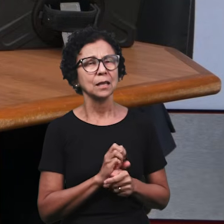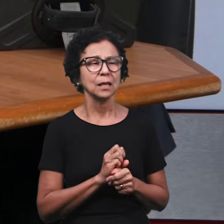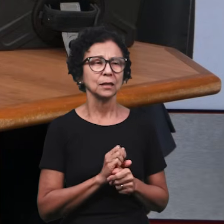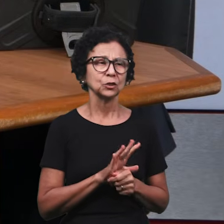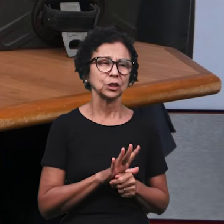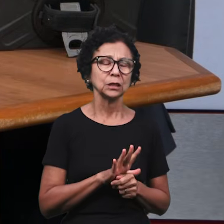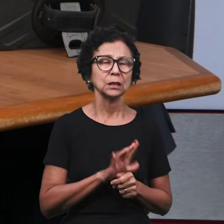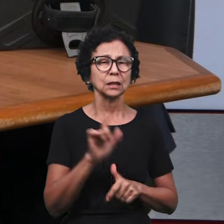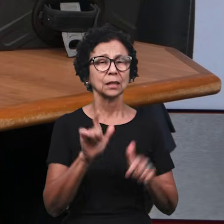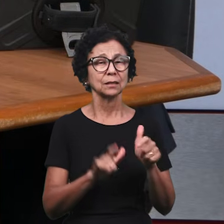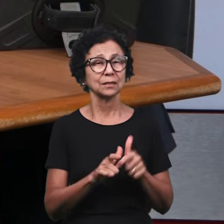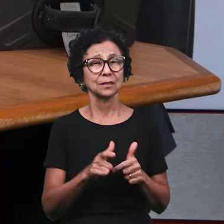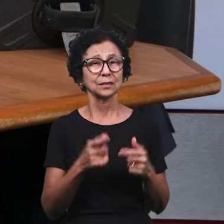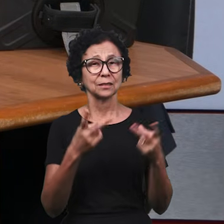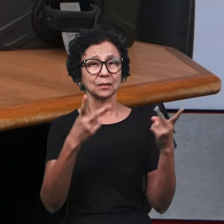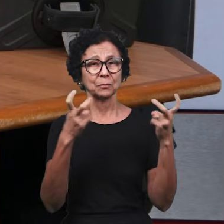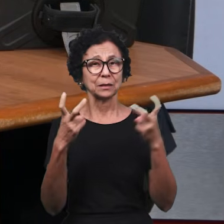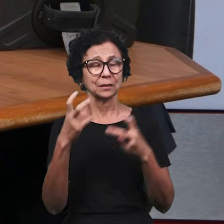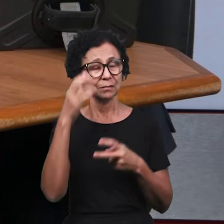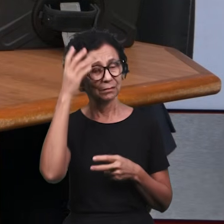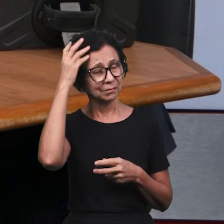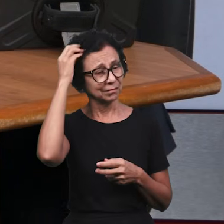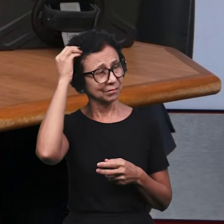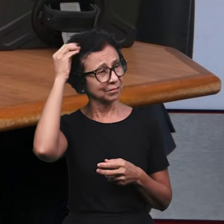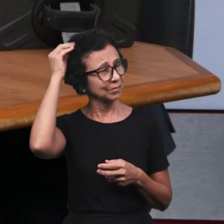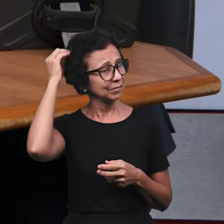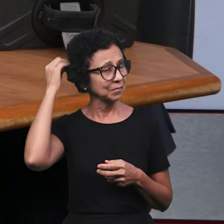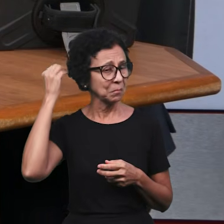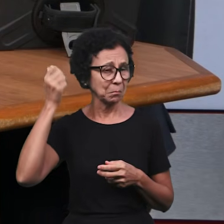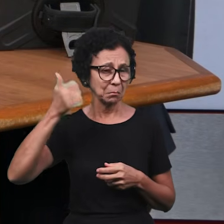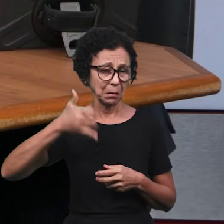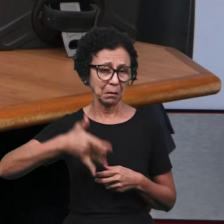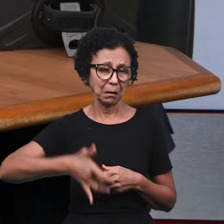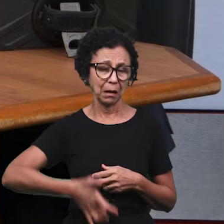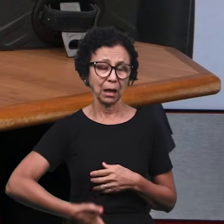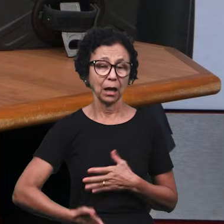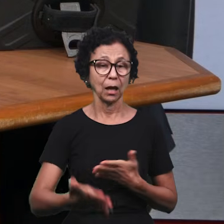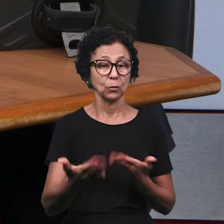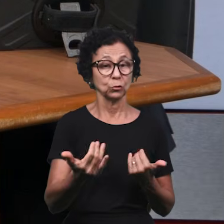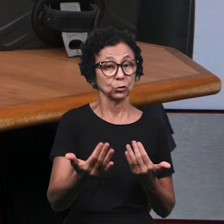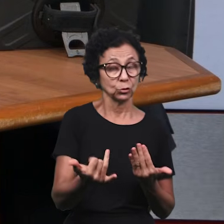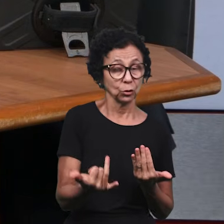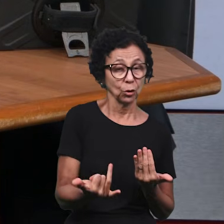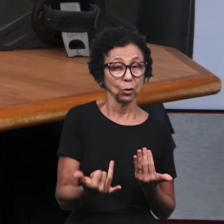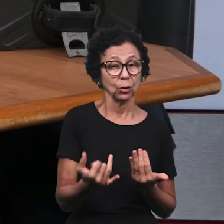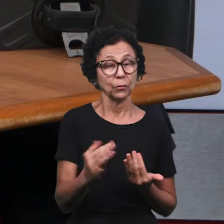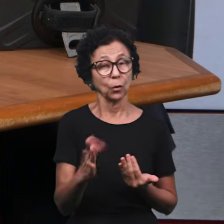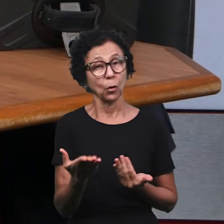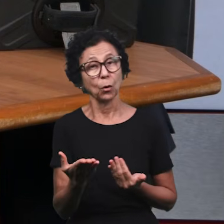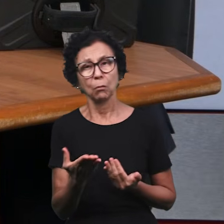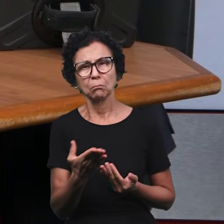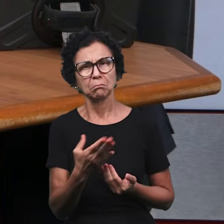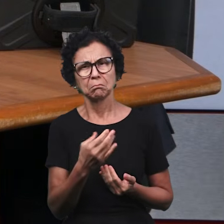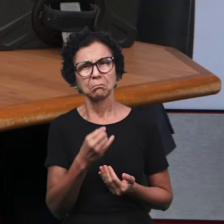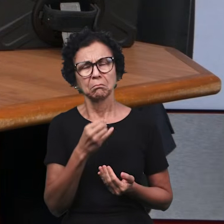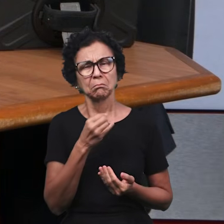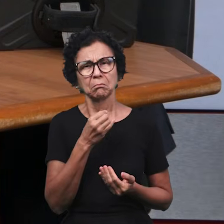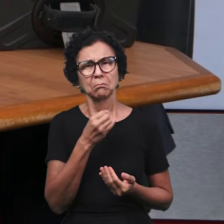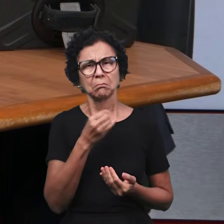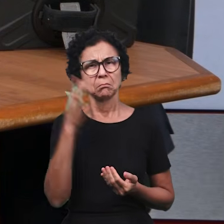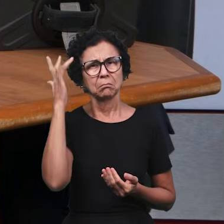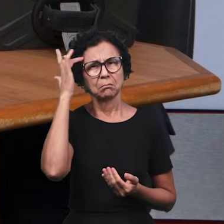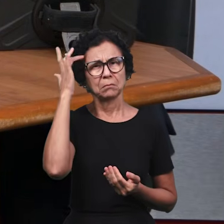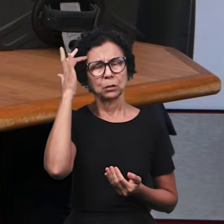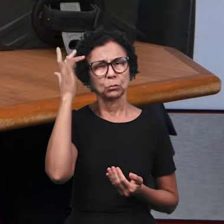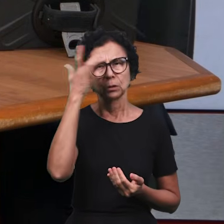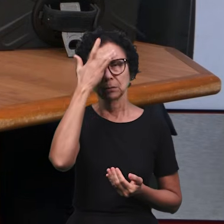que o cabelo está caindo, talvez um jovem ou um jovem senhor, e ainda não procurou a assistência, né? Eu